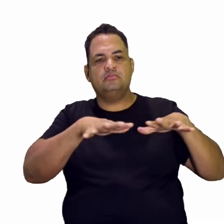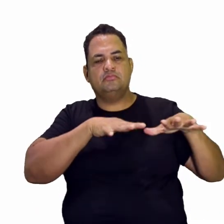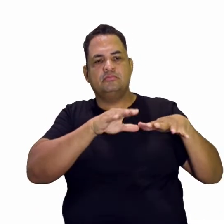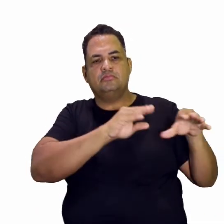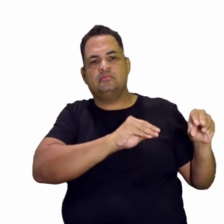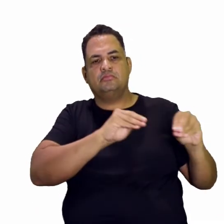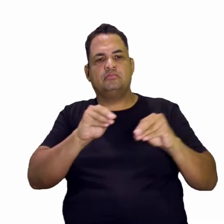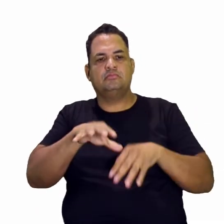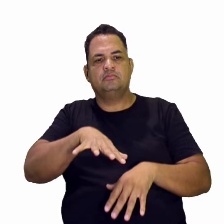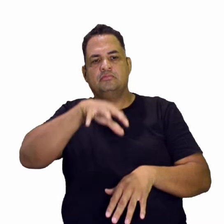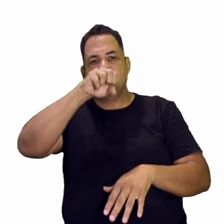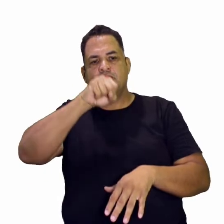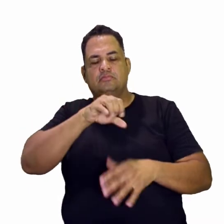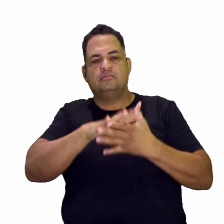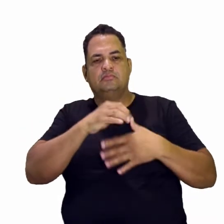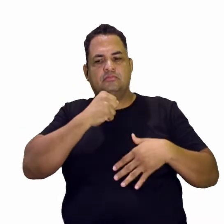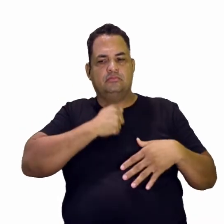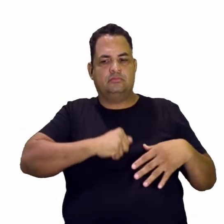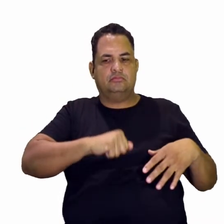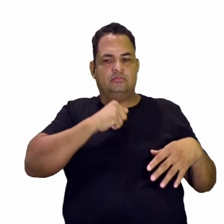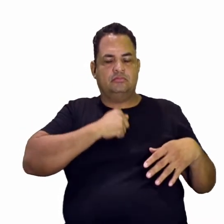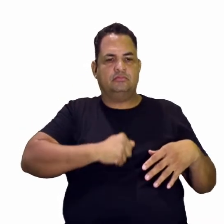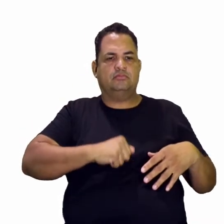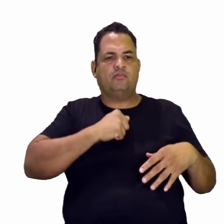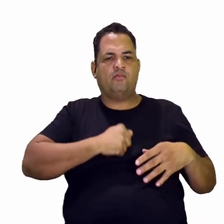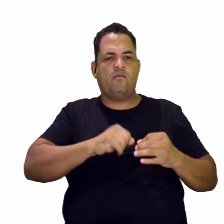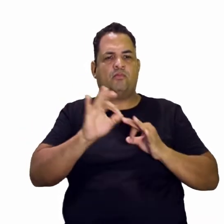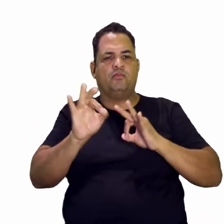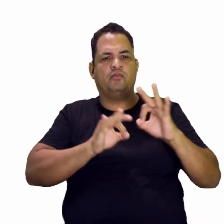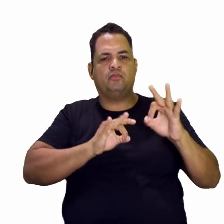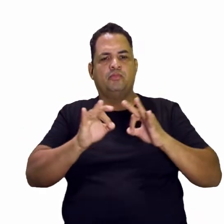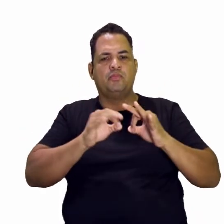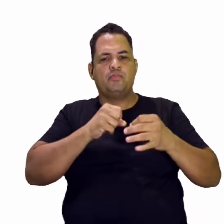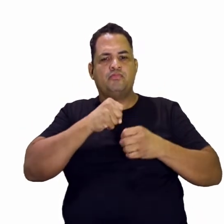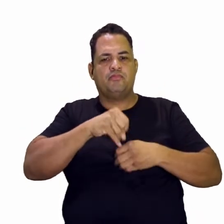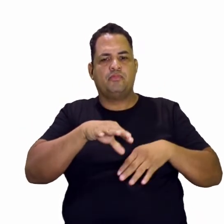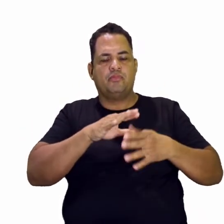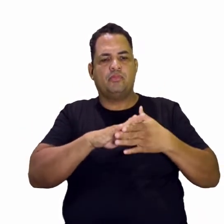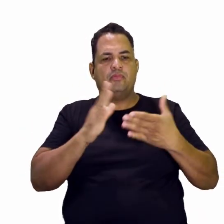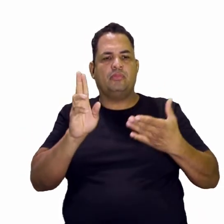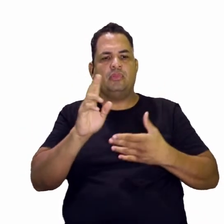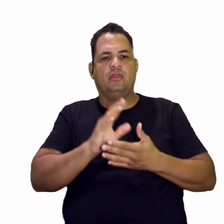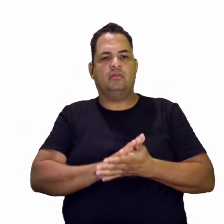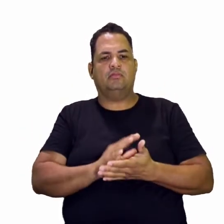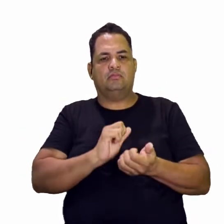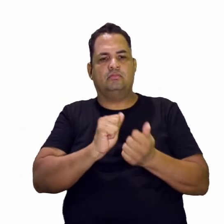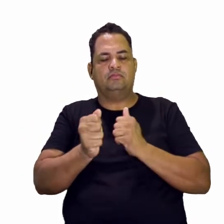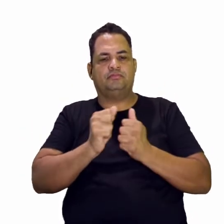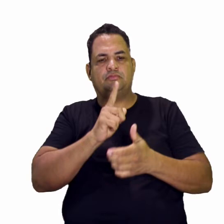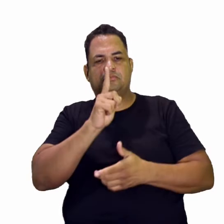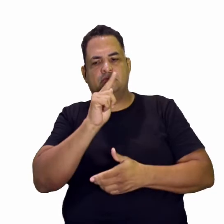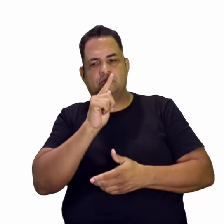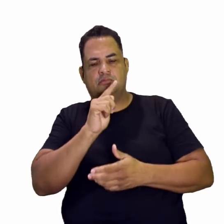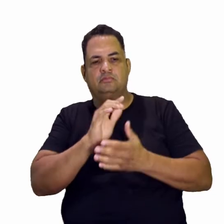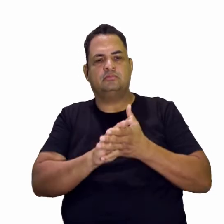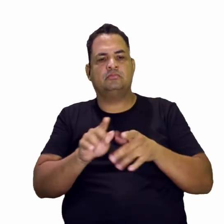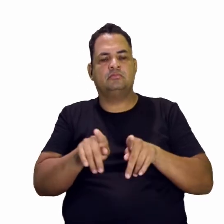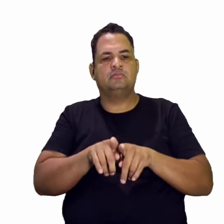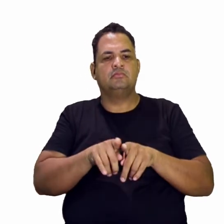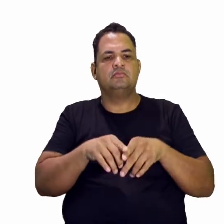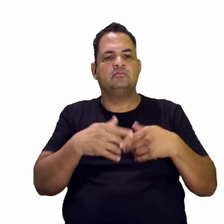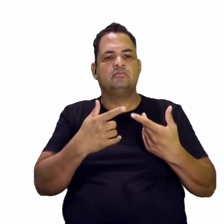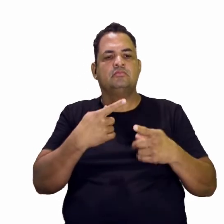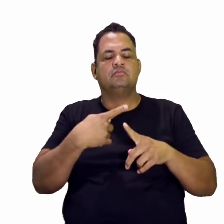locomoção, a respiração, a excreção, que são formas de eliminar aquilo que não é mais útil, controle hídrico, porque